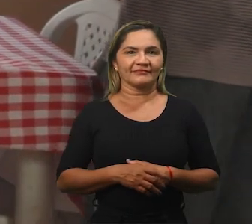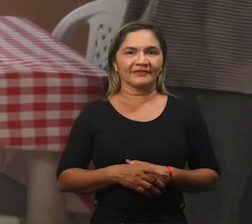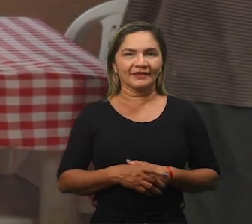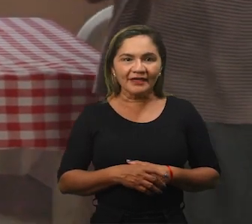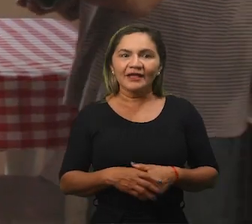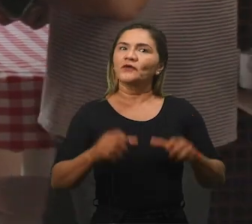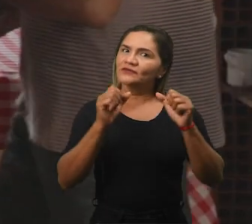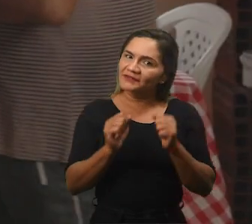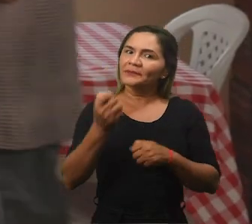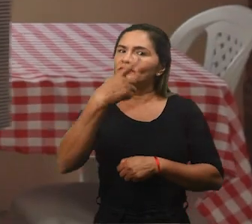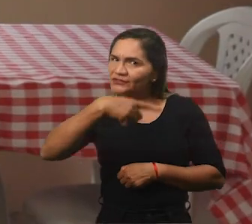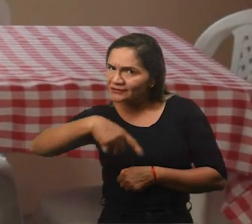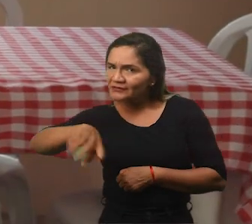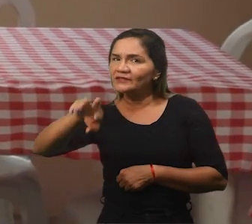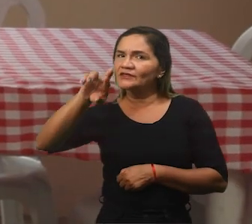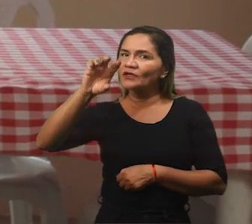Eu acho que o senhor devia ir, seu Rodolfo.